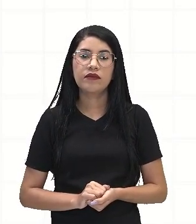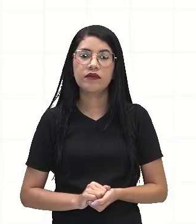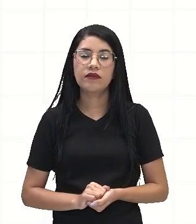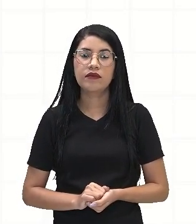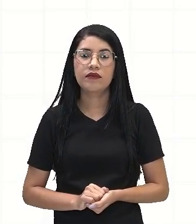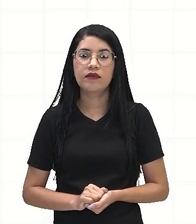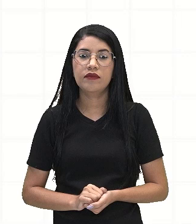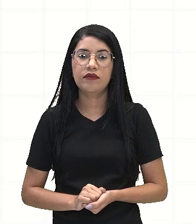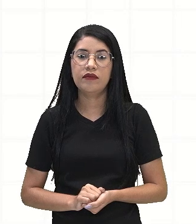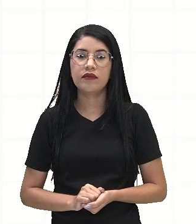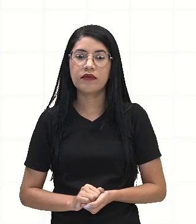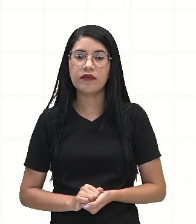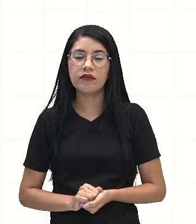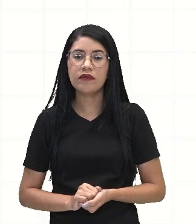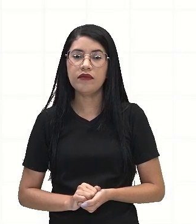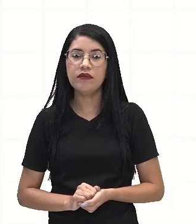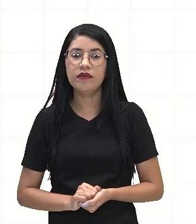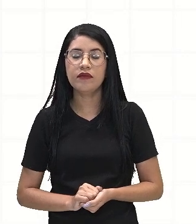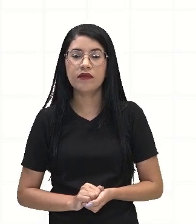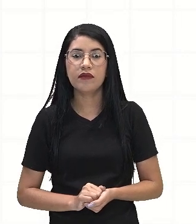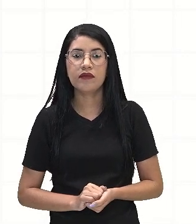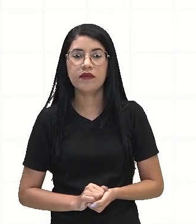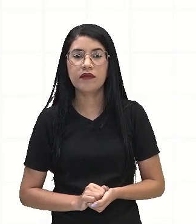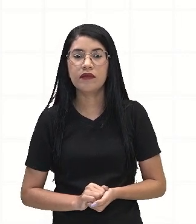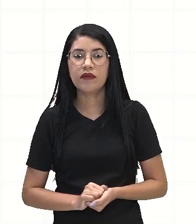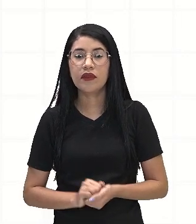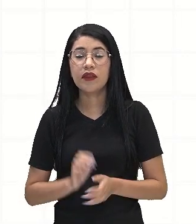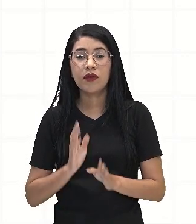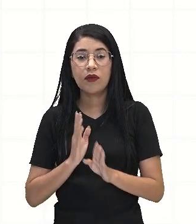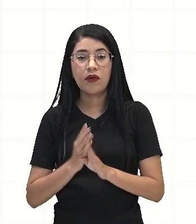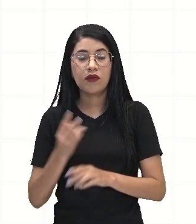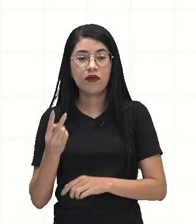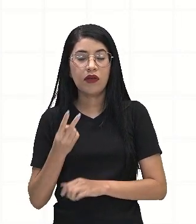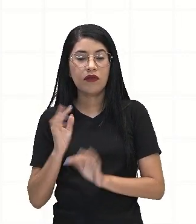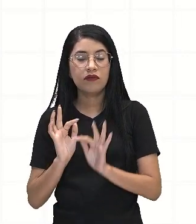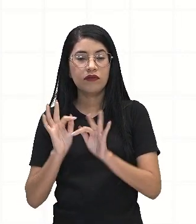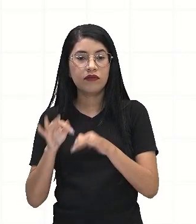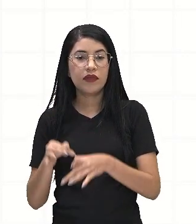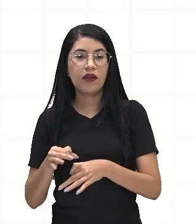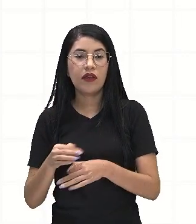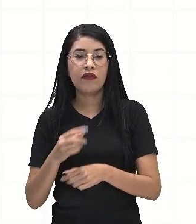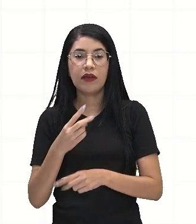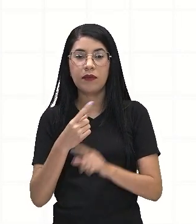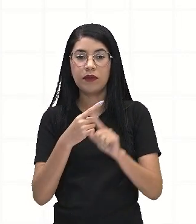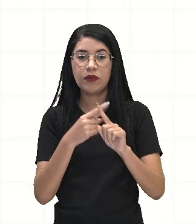desse cubo vai ser a multiplicação desses dois aí, 3 vezes,